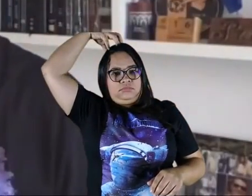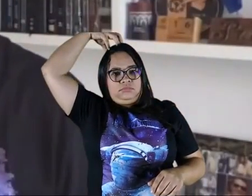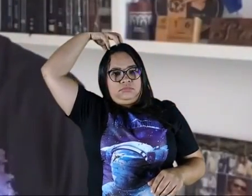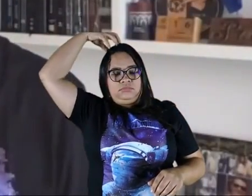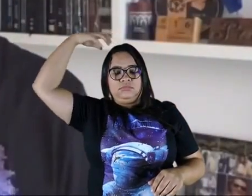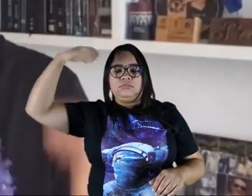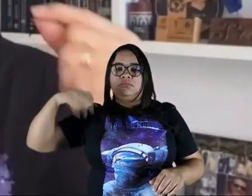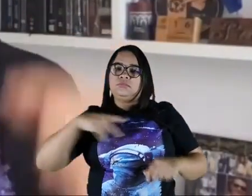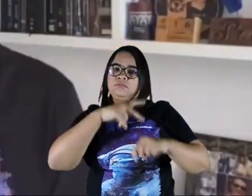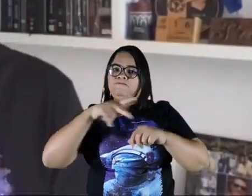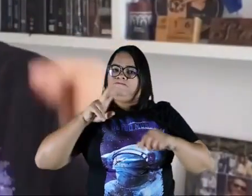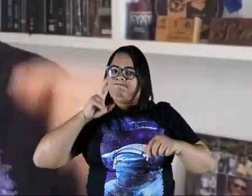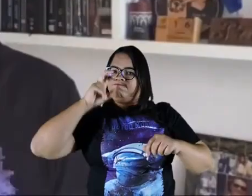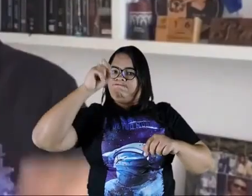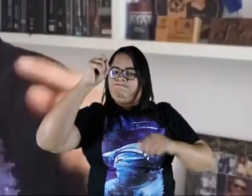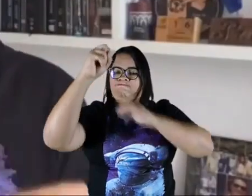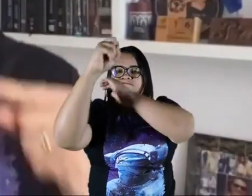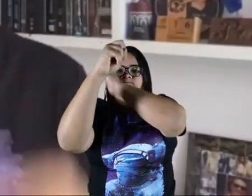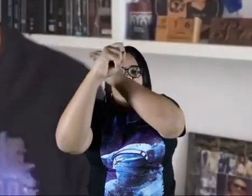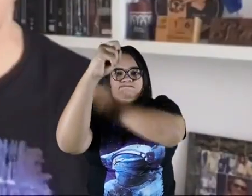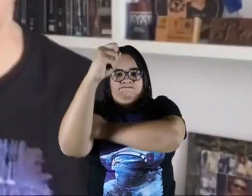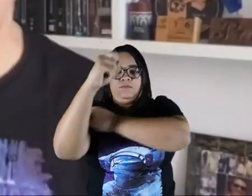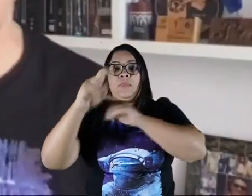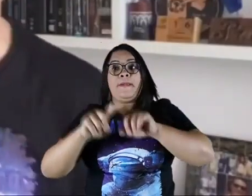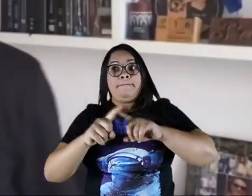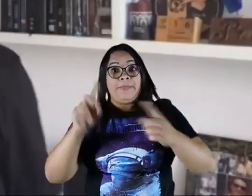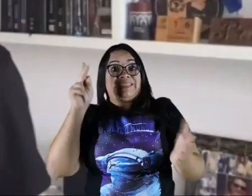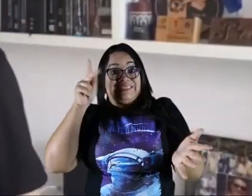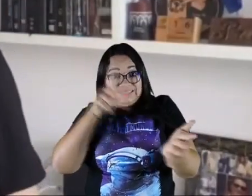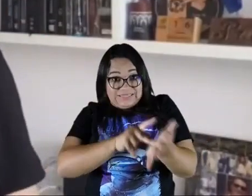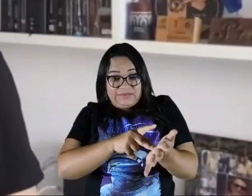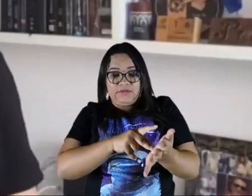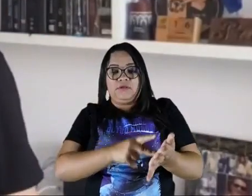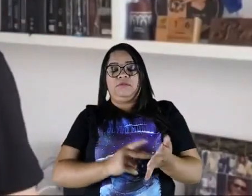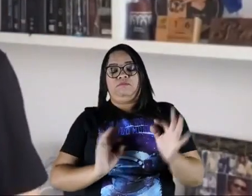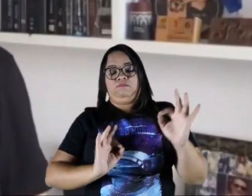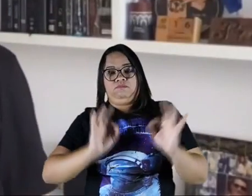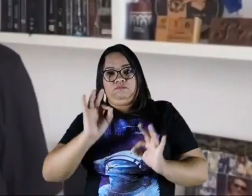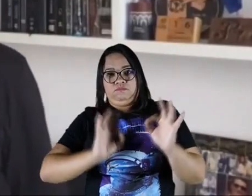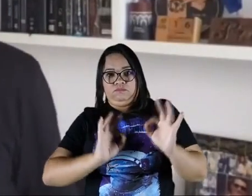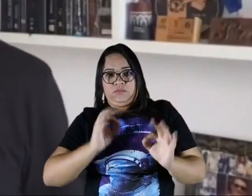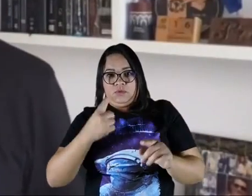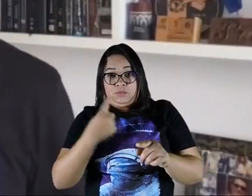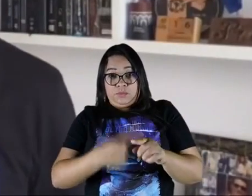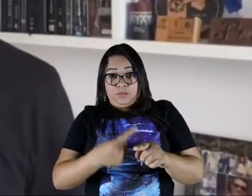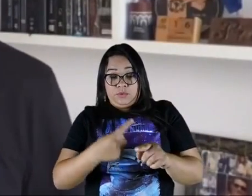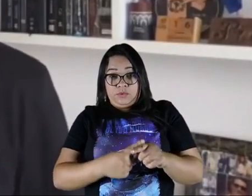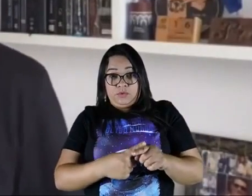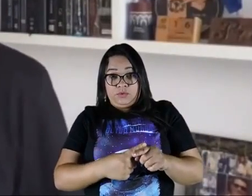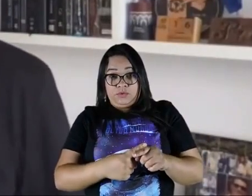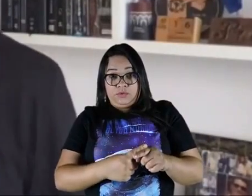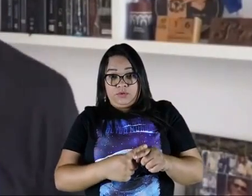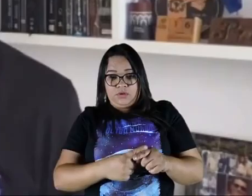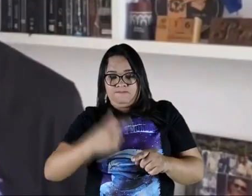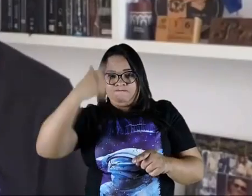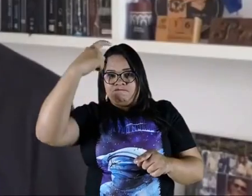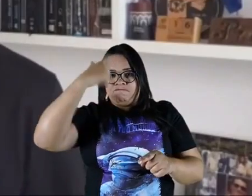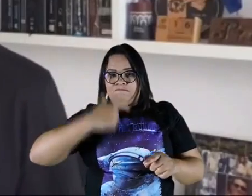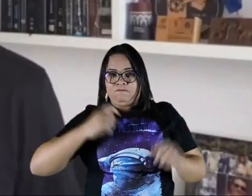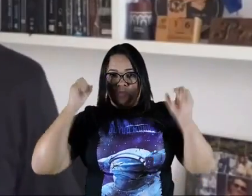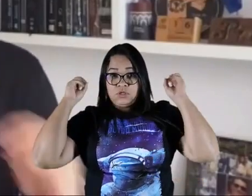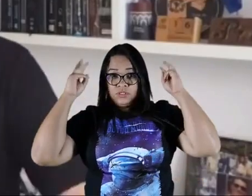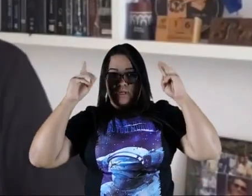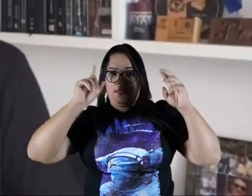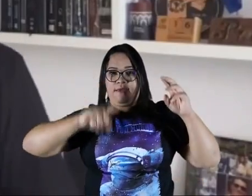nação mais forte, mas estava se preparando em realidade porque ele seria uma deidade, ou seria um